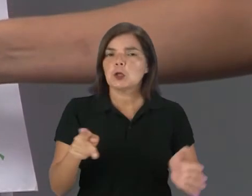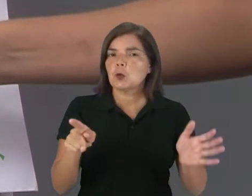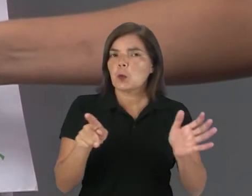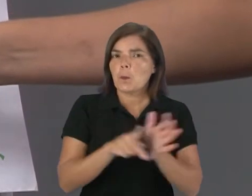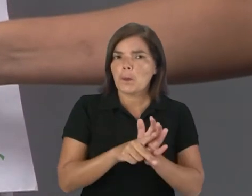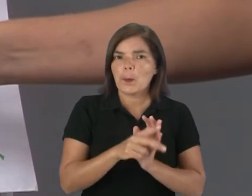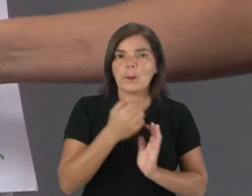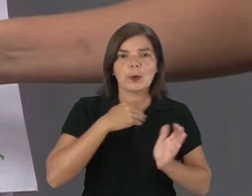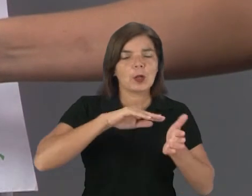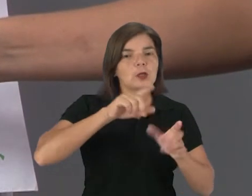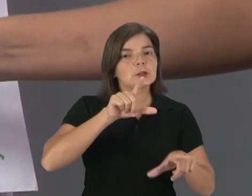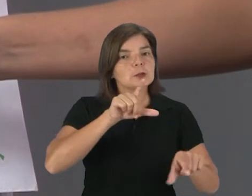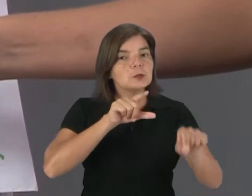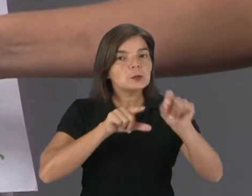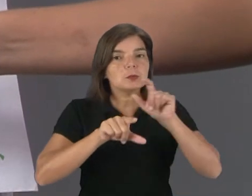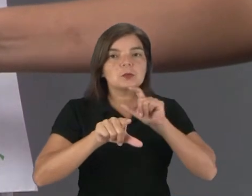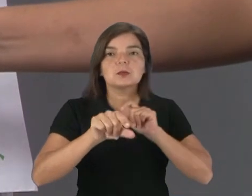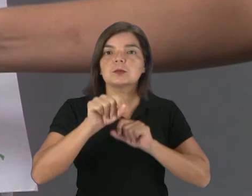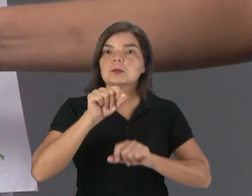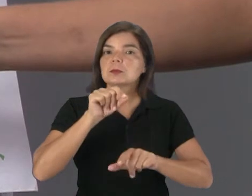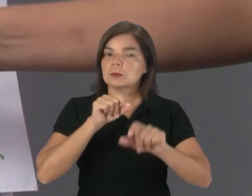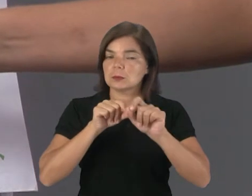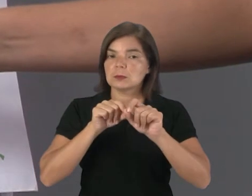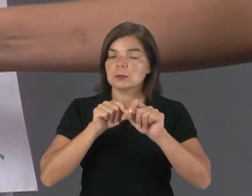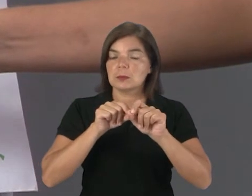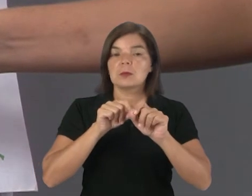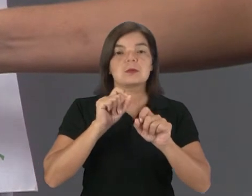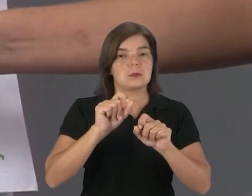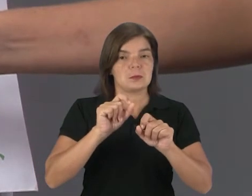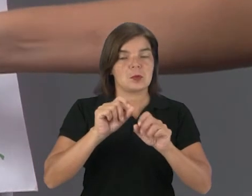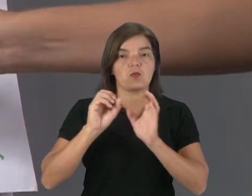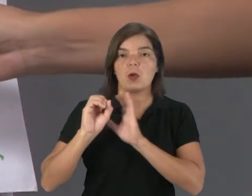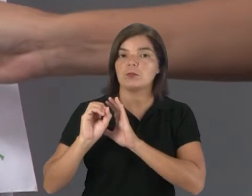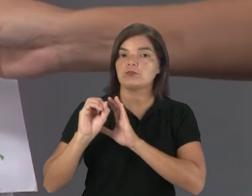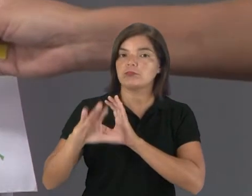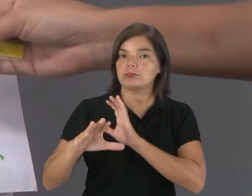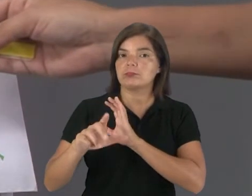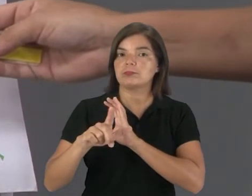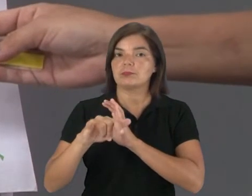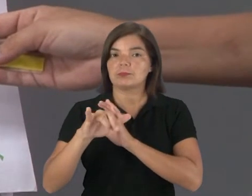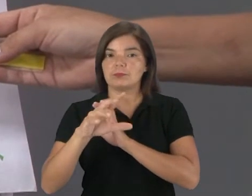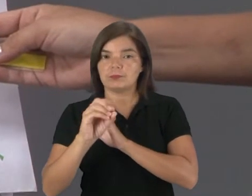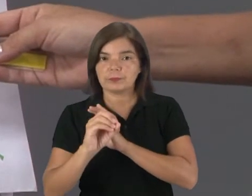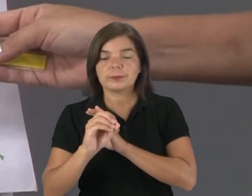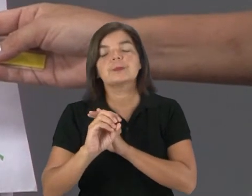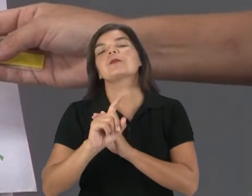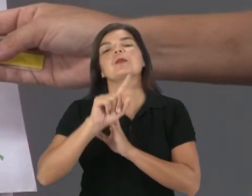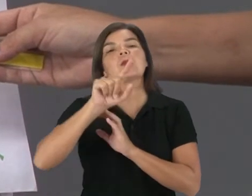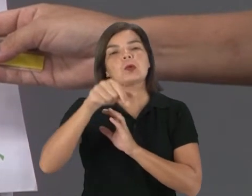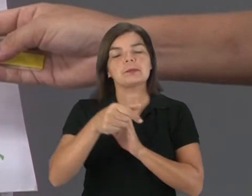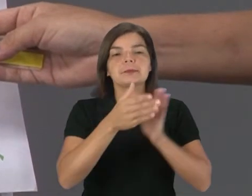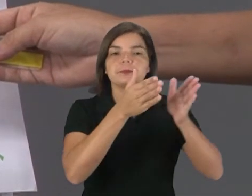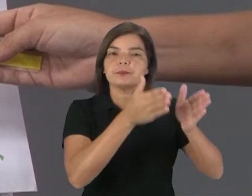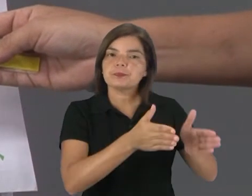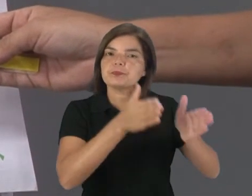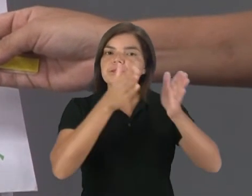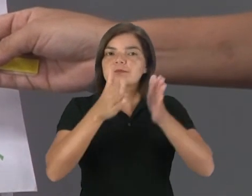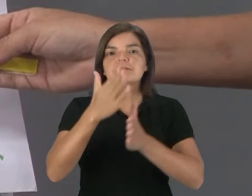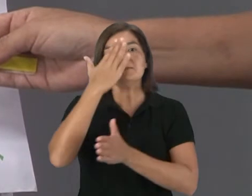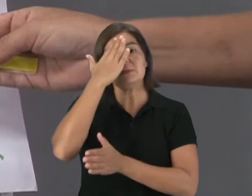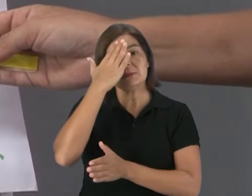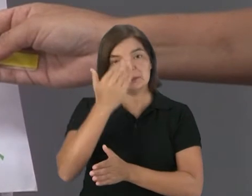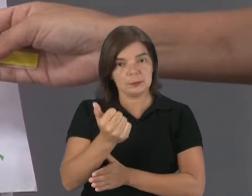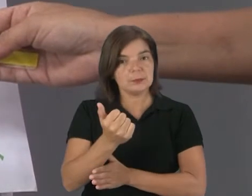consumo, é aqui na seleção que ele vai ser descartado. Depois tem a classificação para